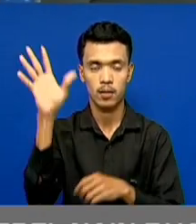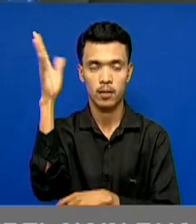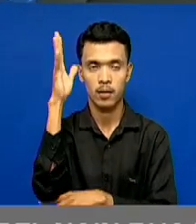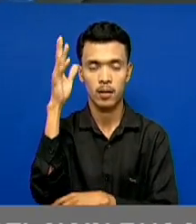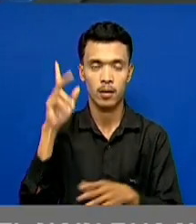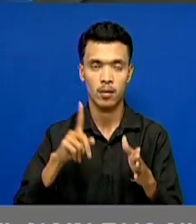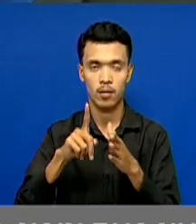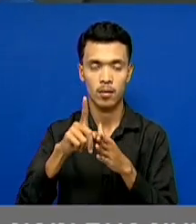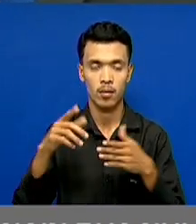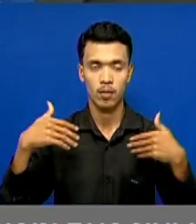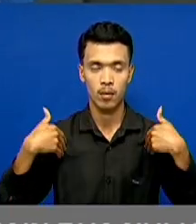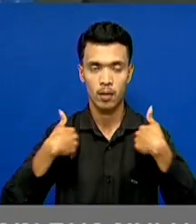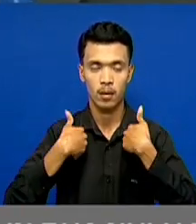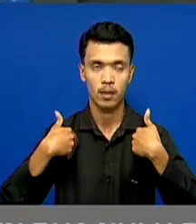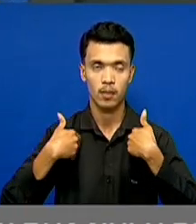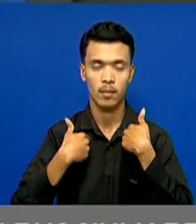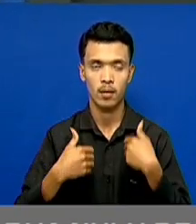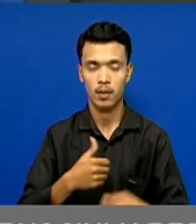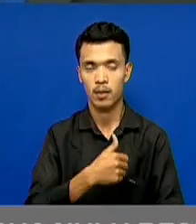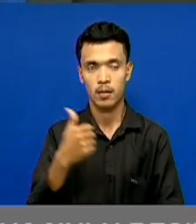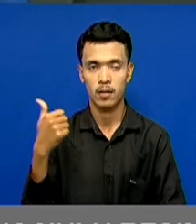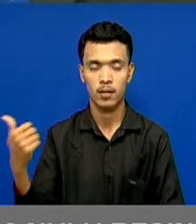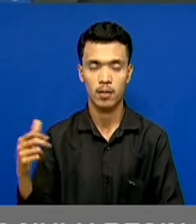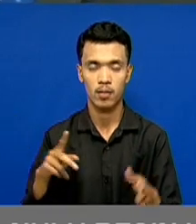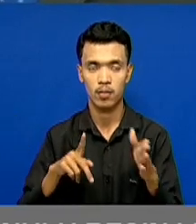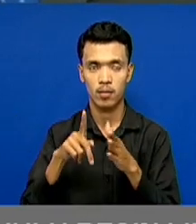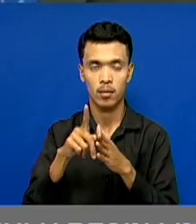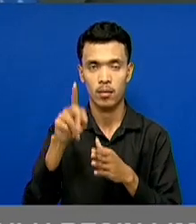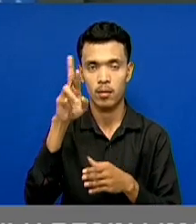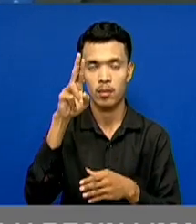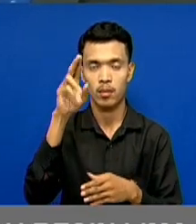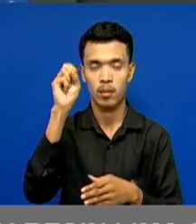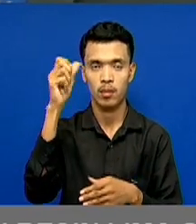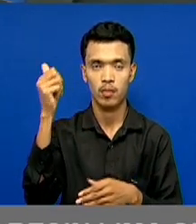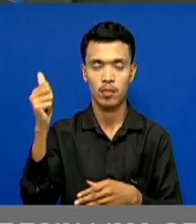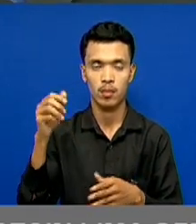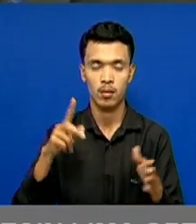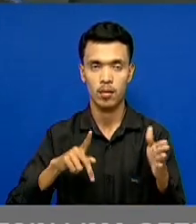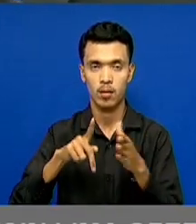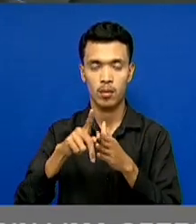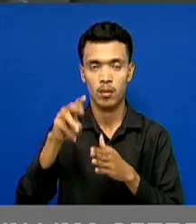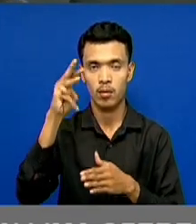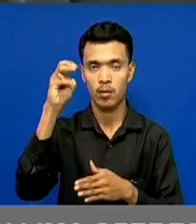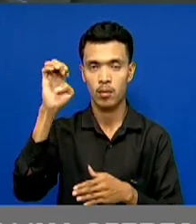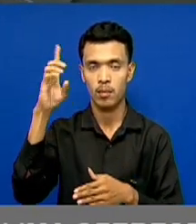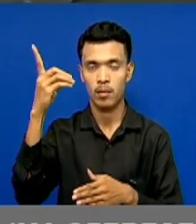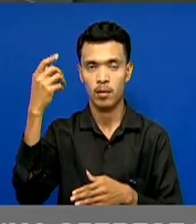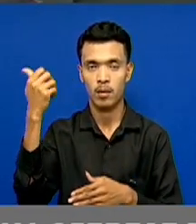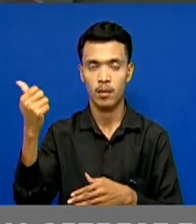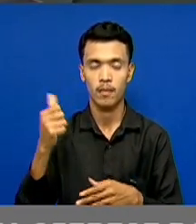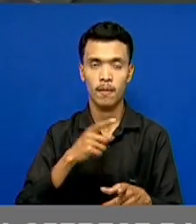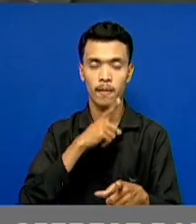se há animal, se há balu, ou russa, balu, ou meda, ou... Buat cerne bayi lolosi